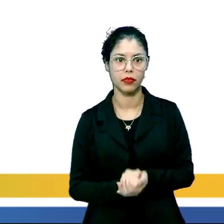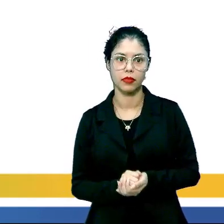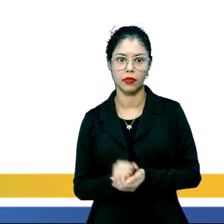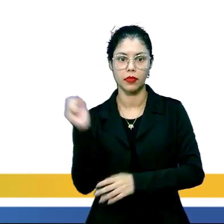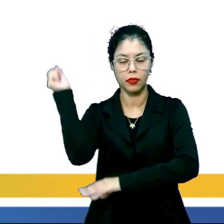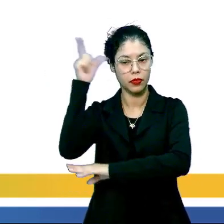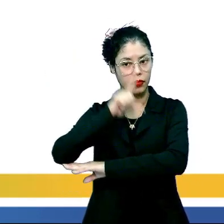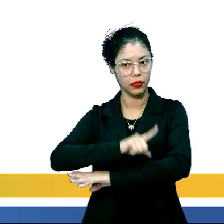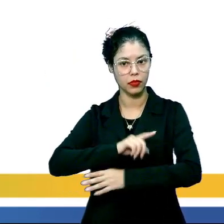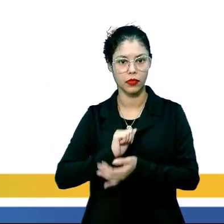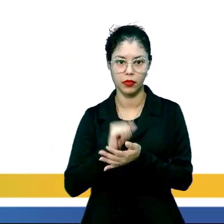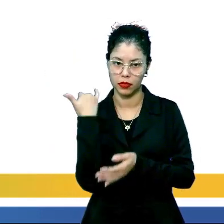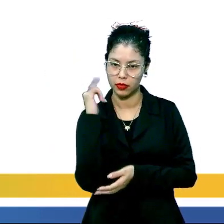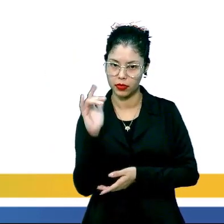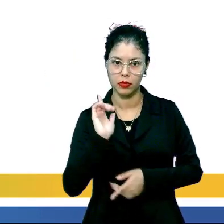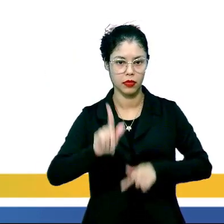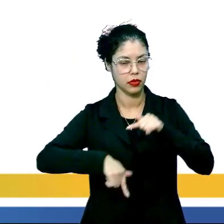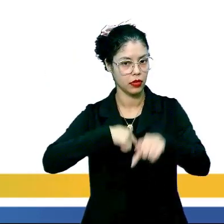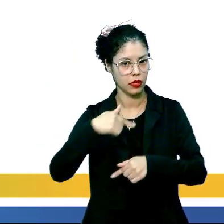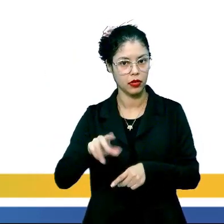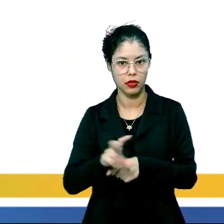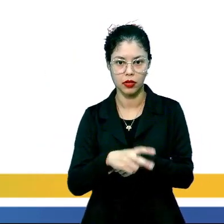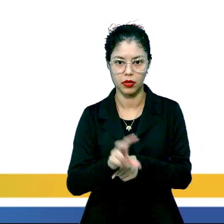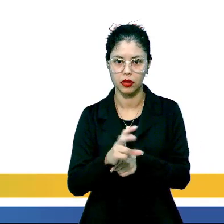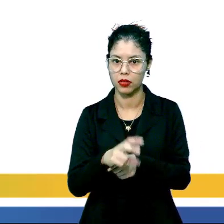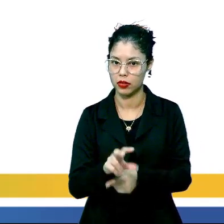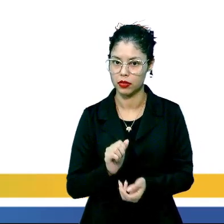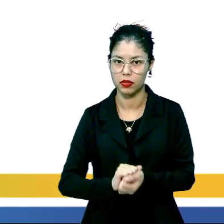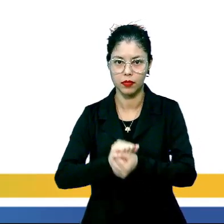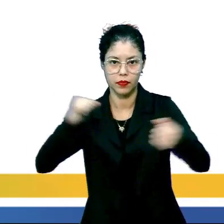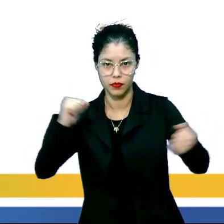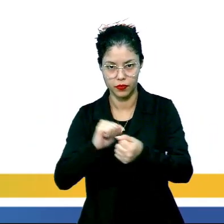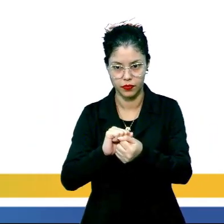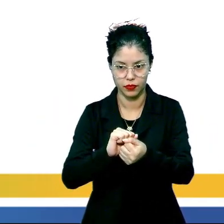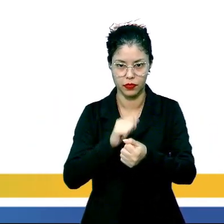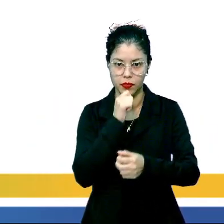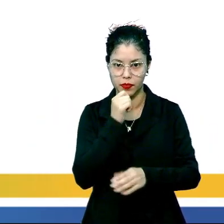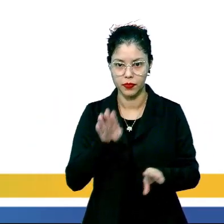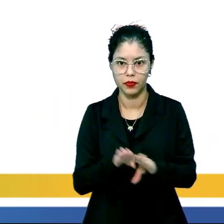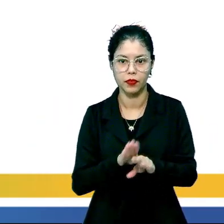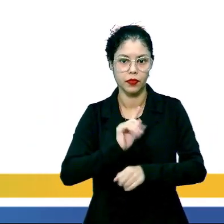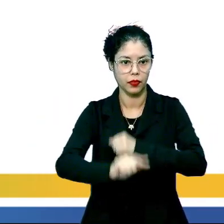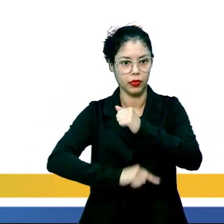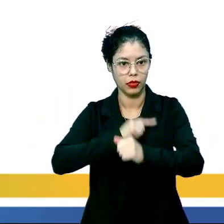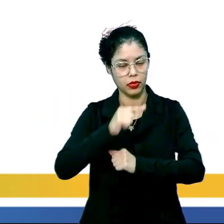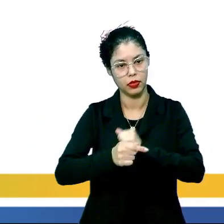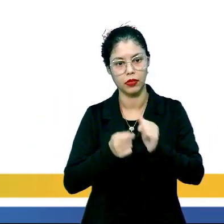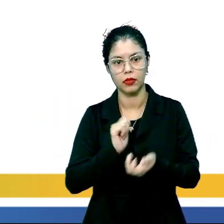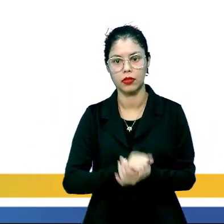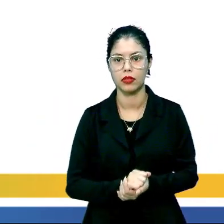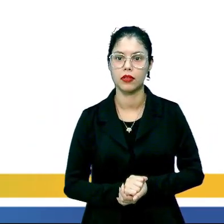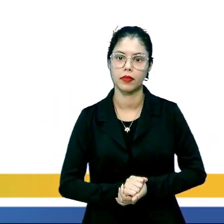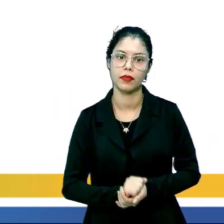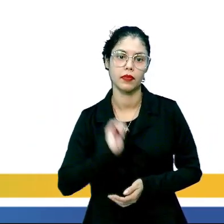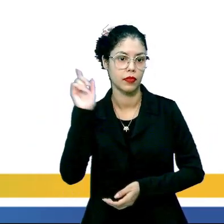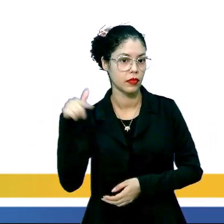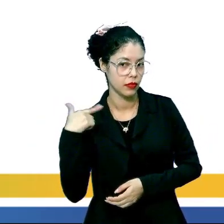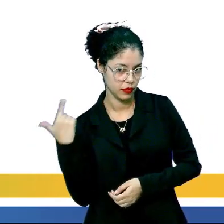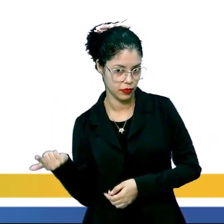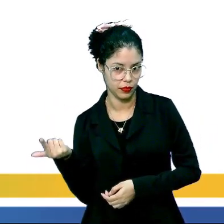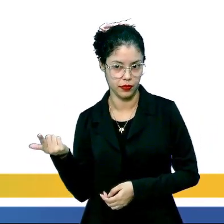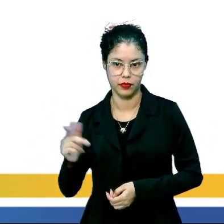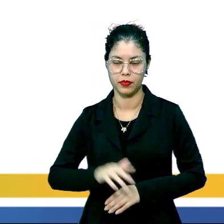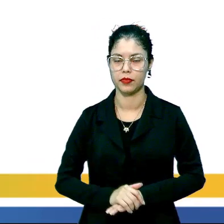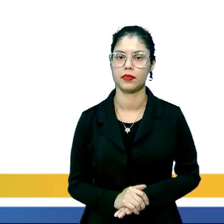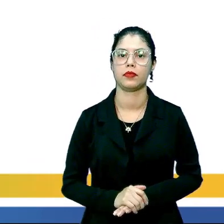energia solar, energia elétrica, química, mecânica, magnética, atômica,